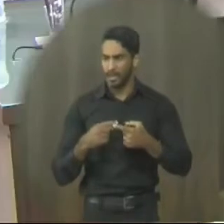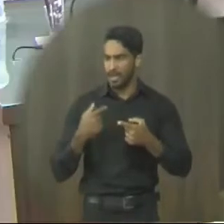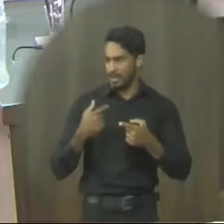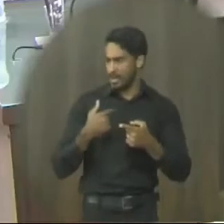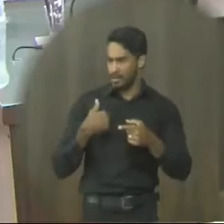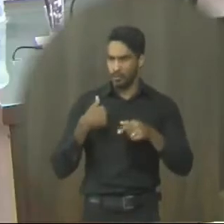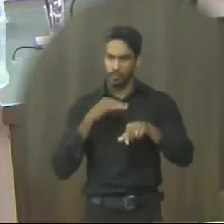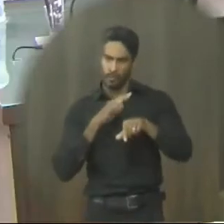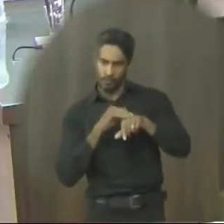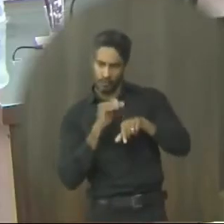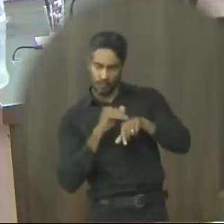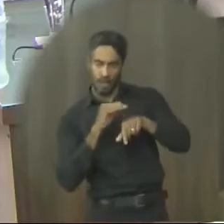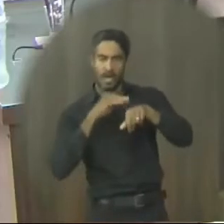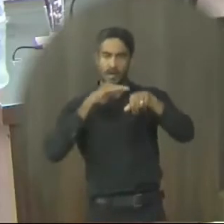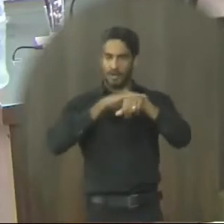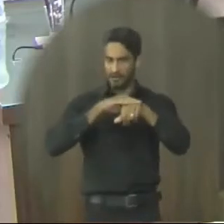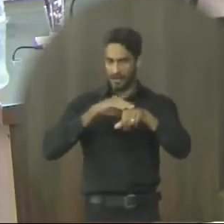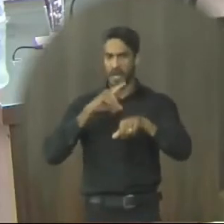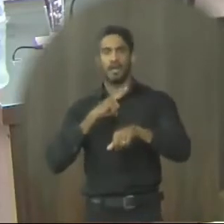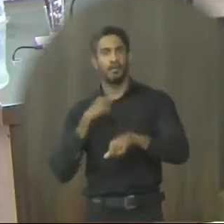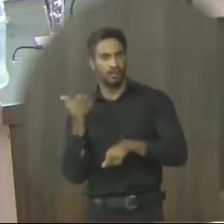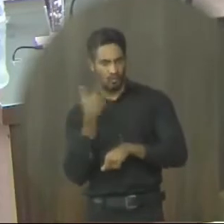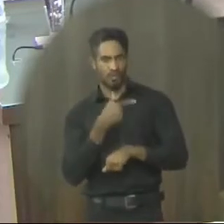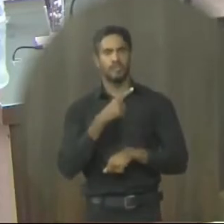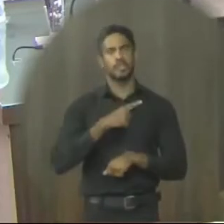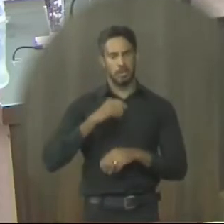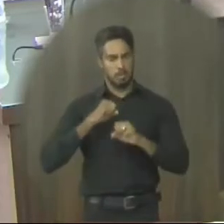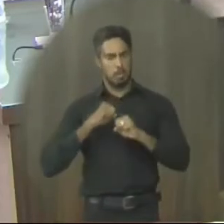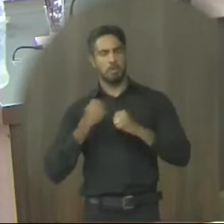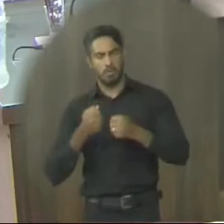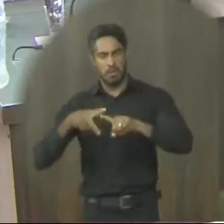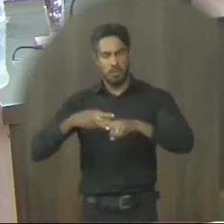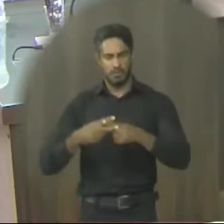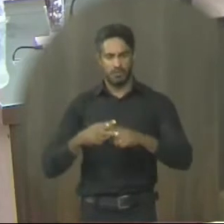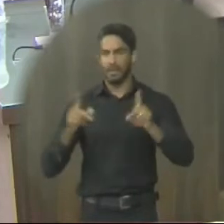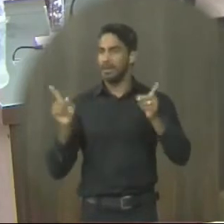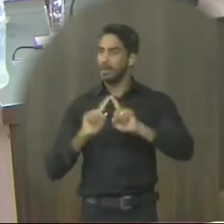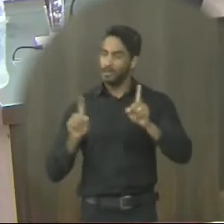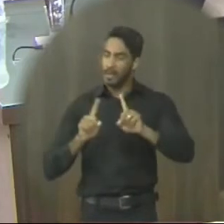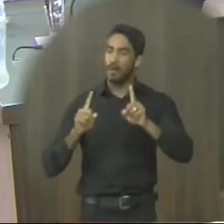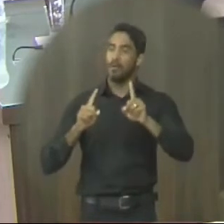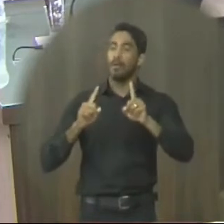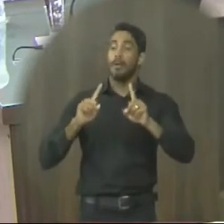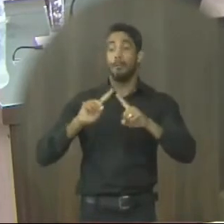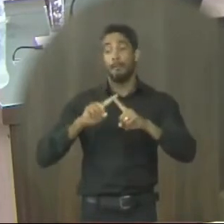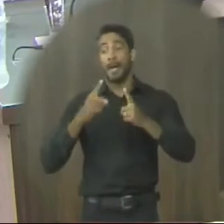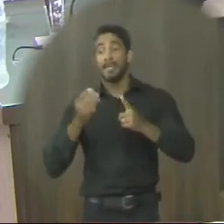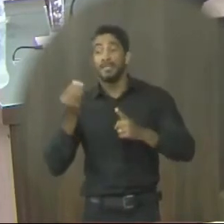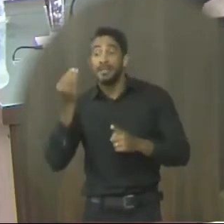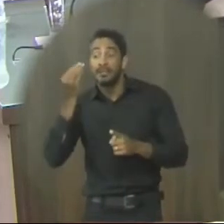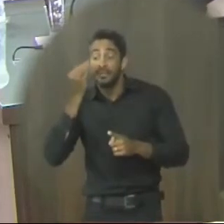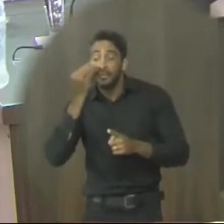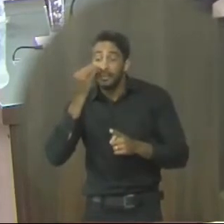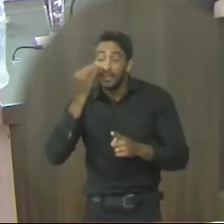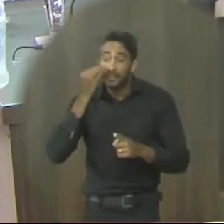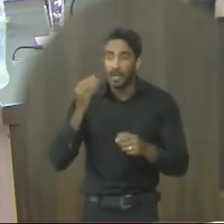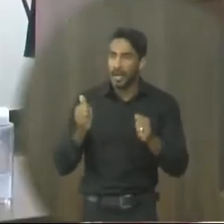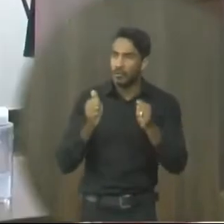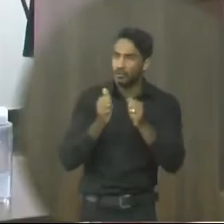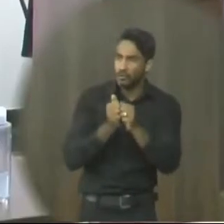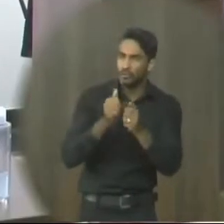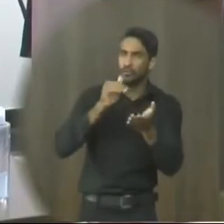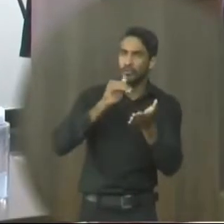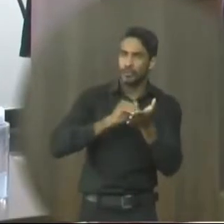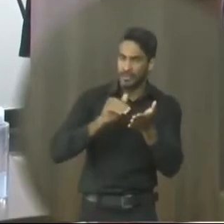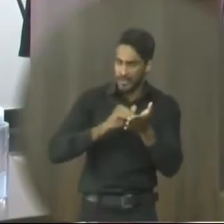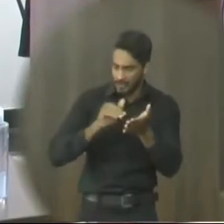convoquei para poder falar que nós temos esse poder de resolver. E sim buscar, junto com o secretário